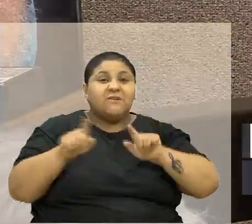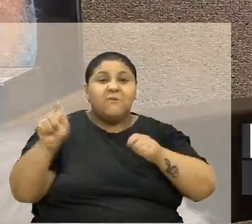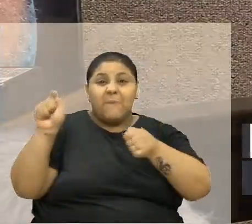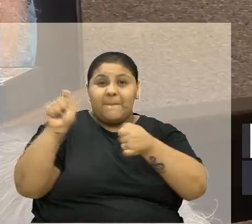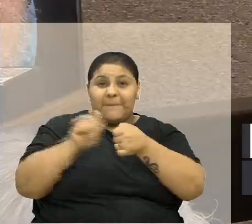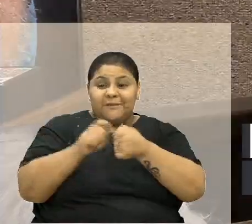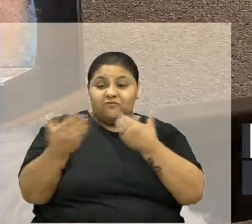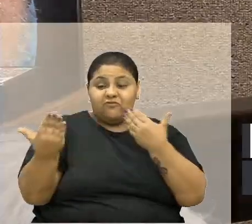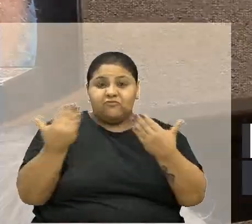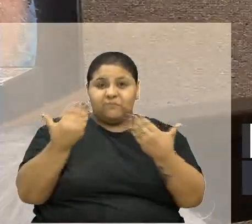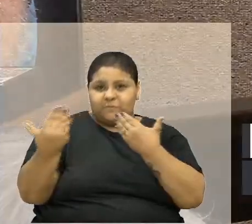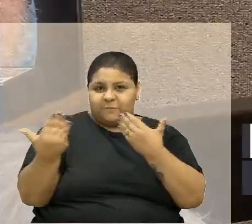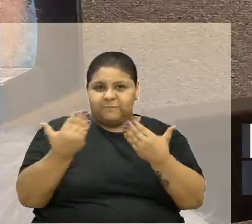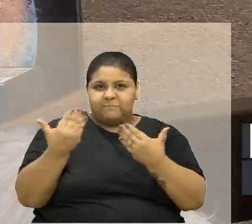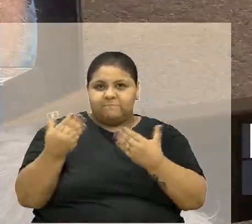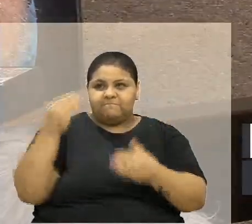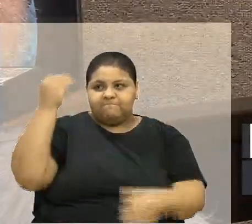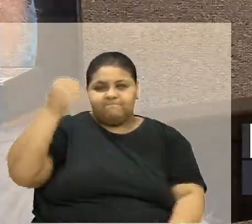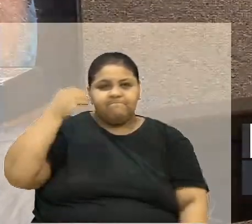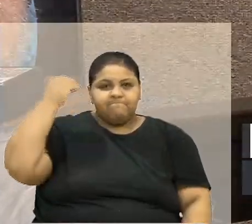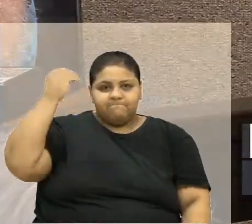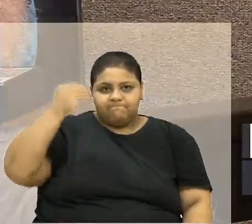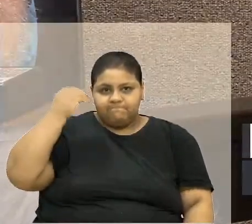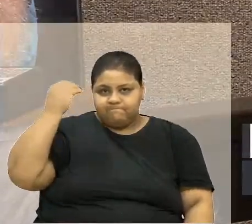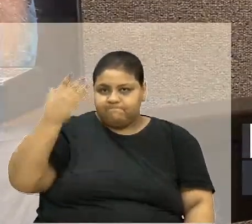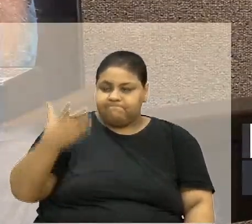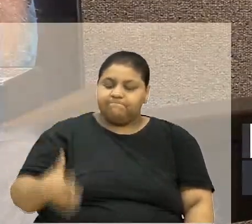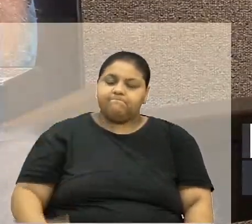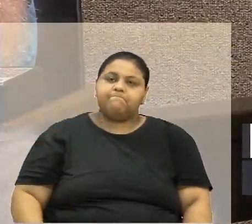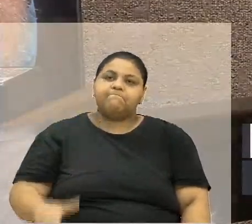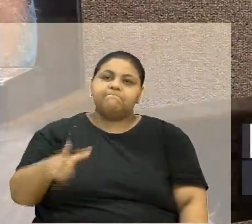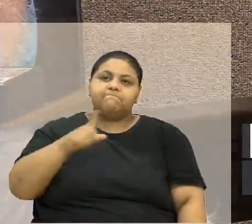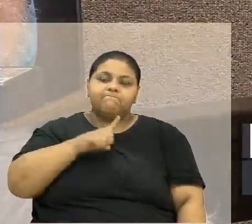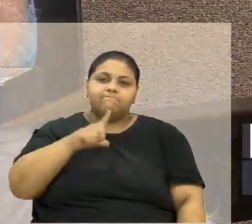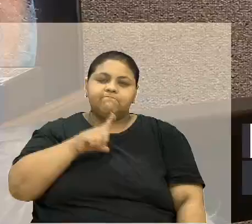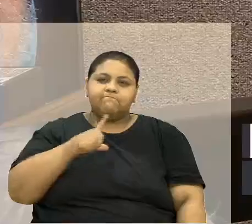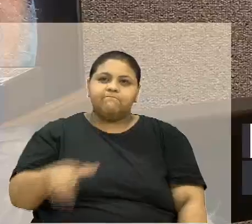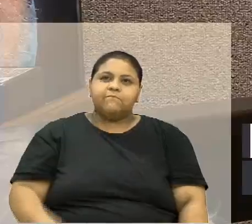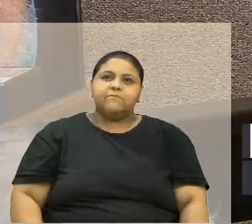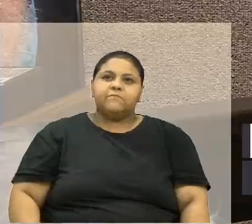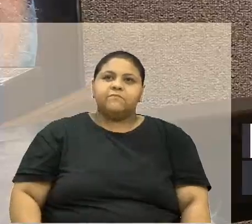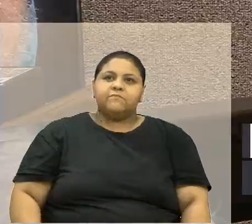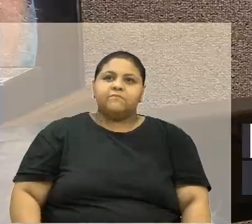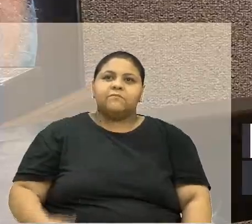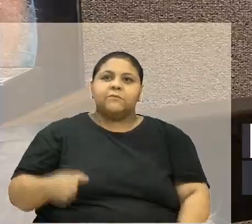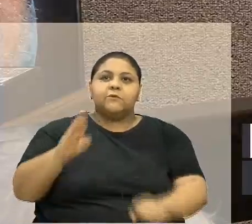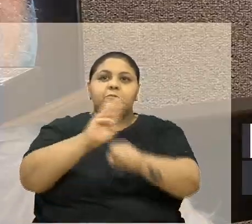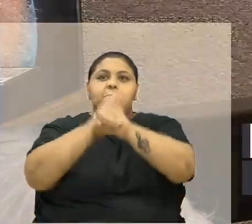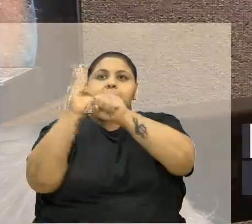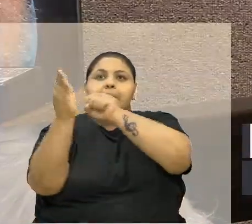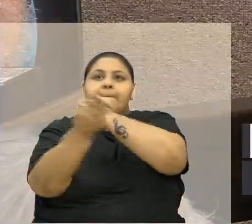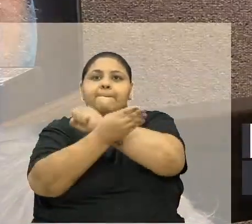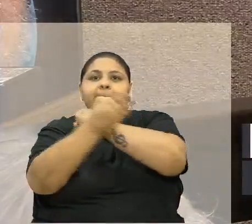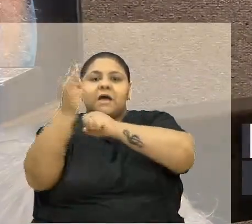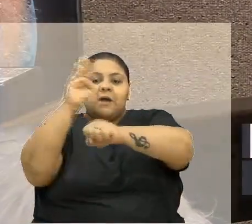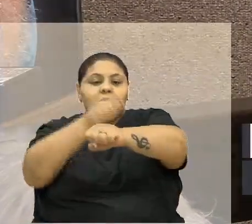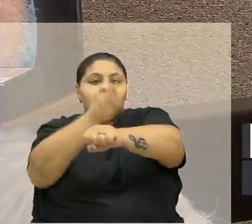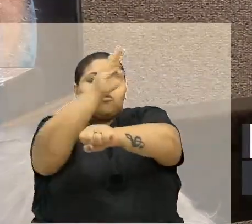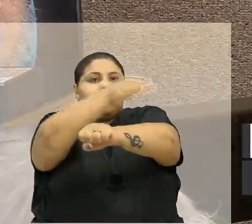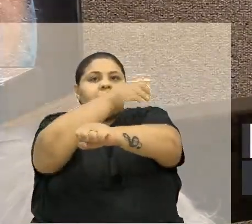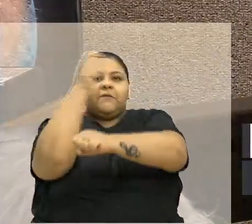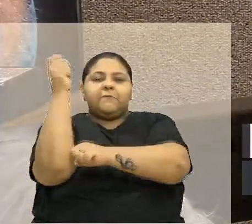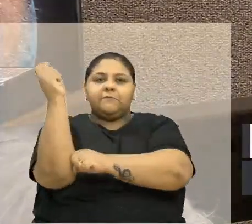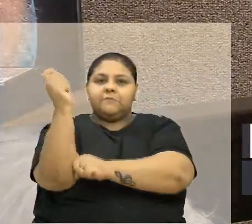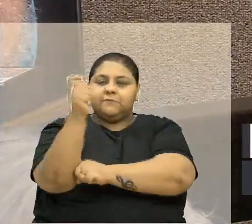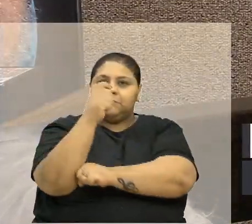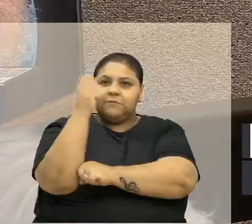um comparativo e por uma experiência que a gente teve, Campos da Serra, a gente tem